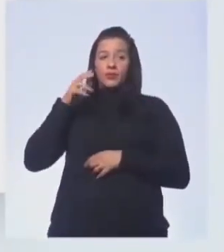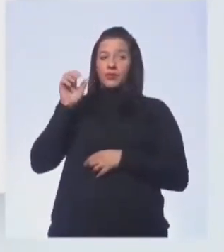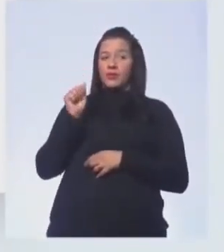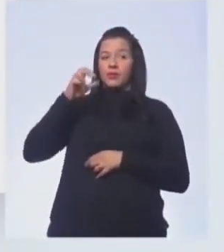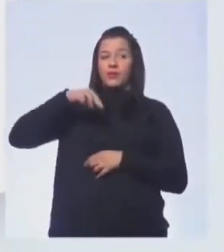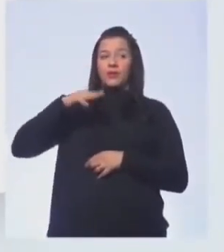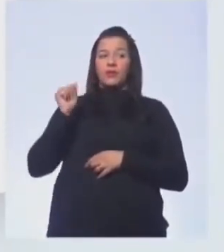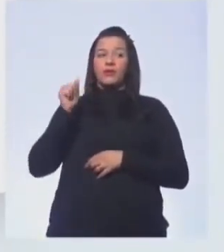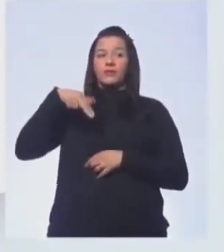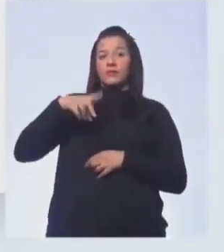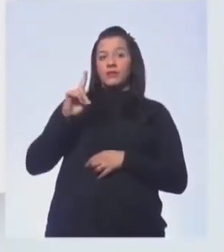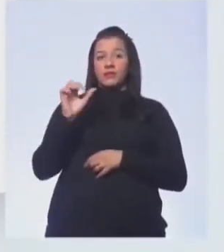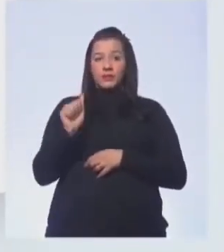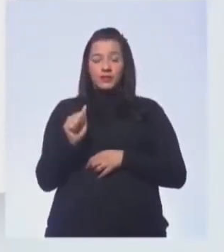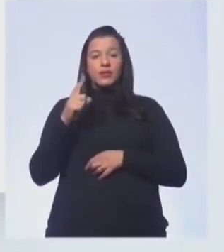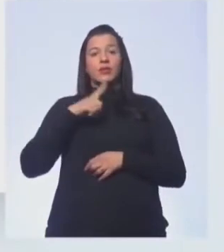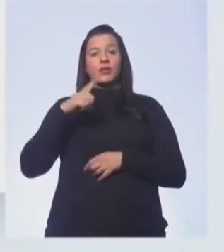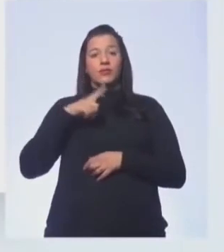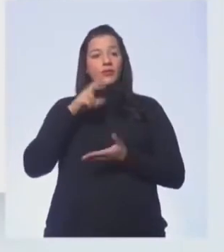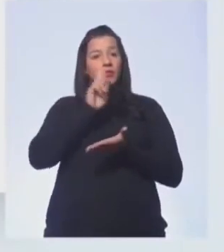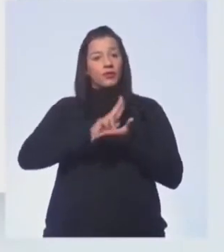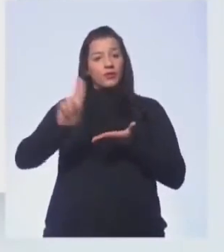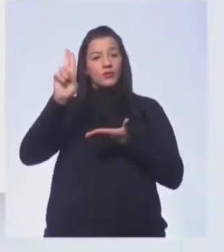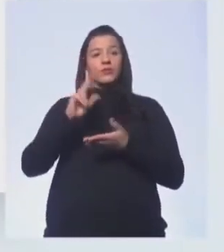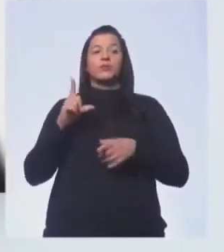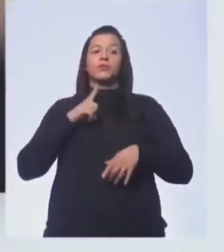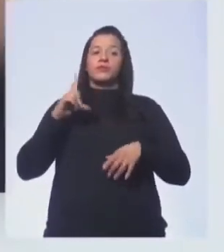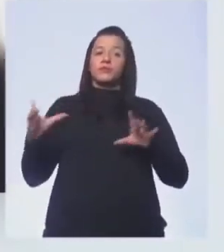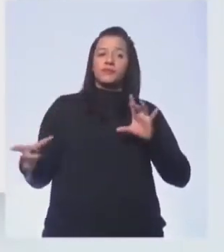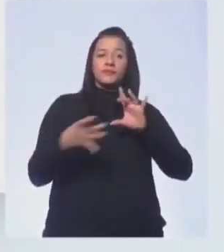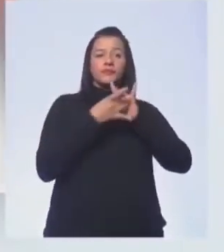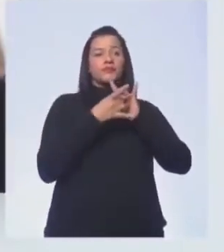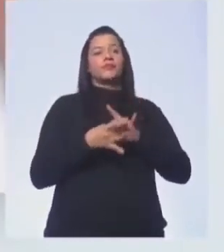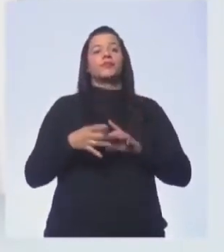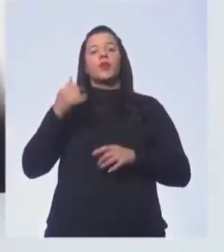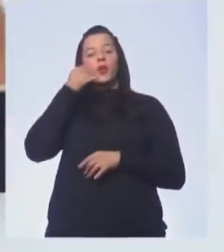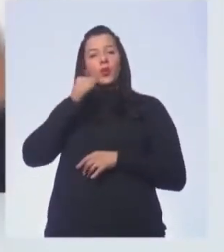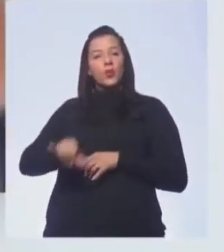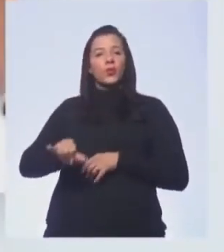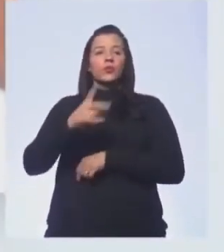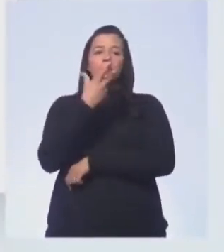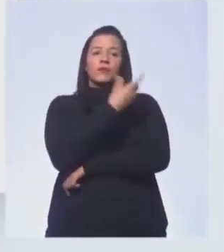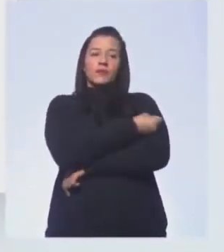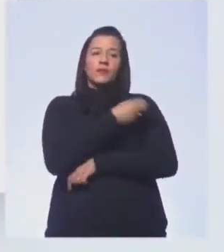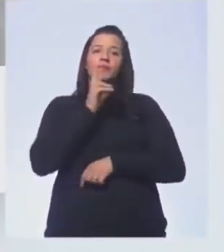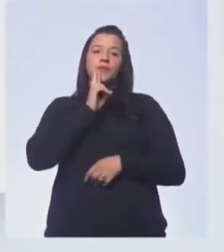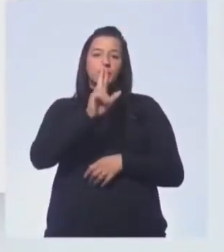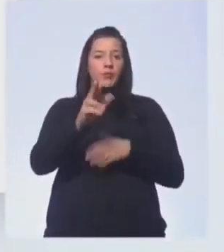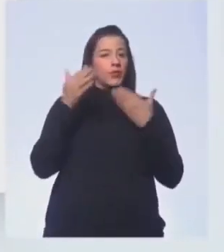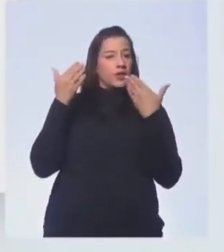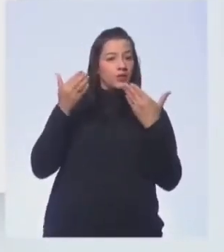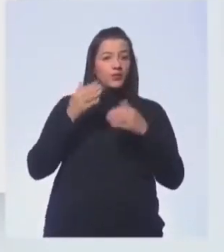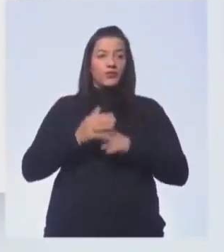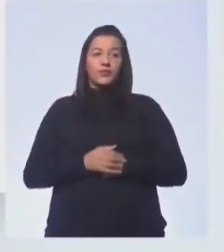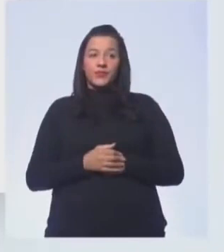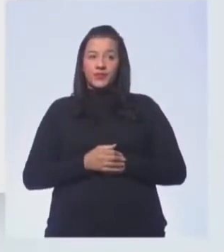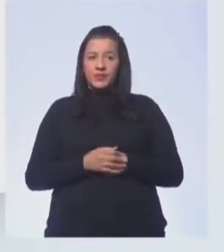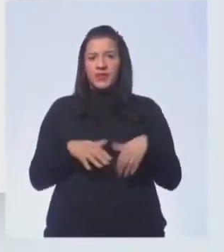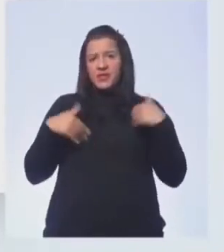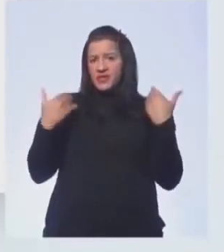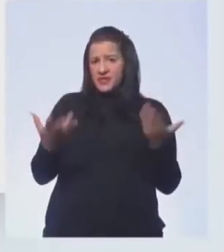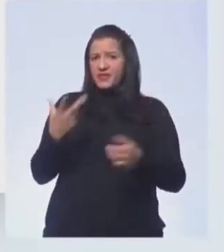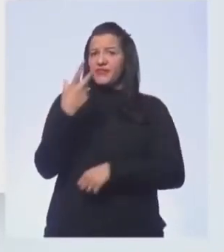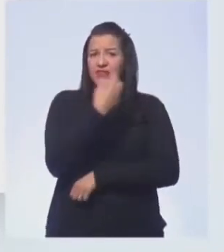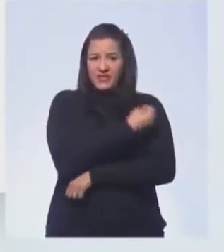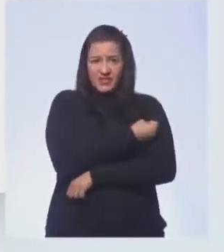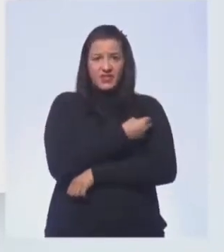faço doutorado na USP de Ribeirão Preto, sou membro da União Pró-Vacina e hoje eu vou responder a essa dúvida. Será que as vacinas